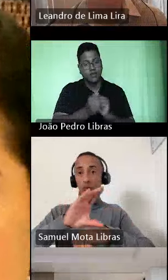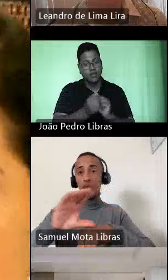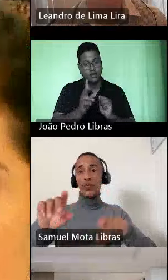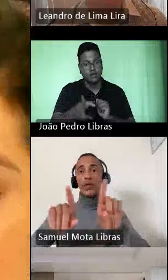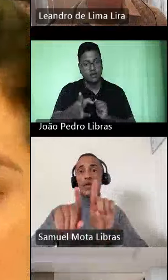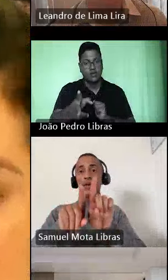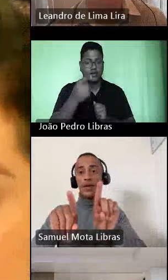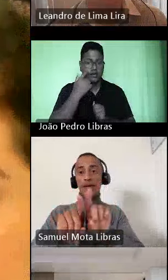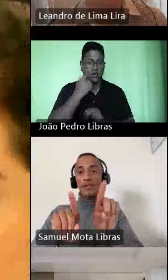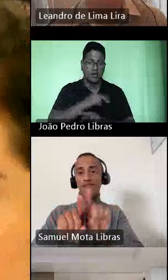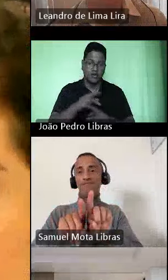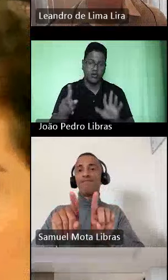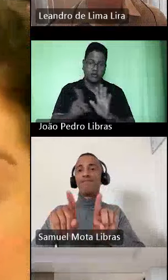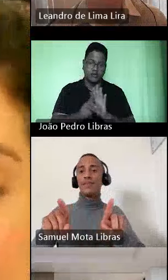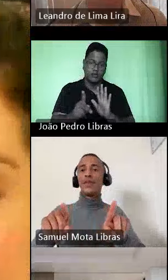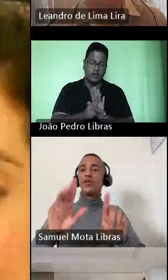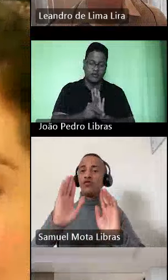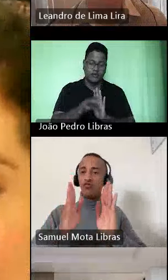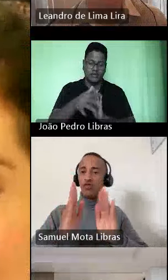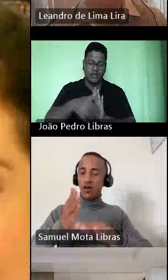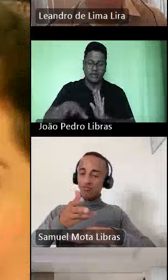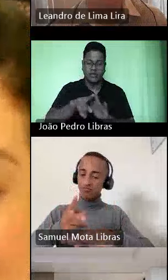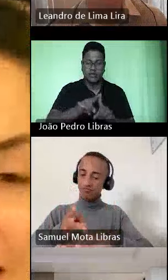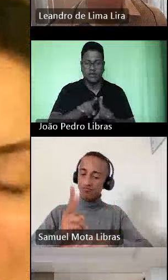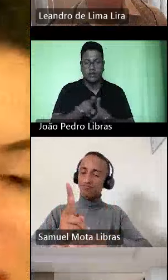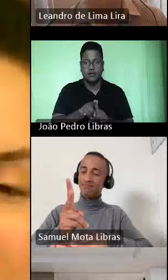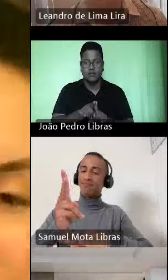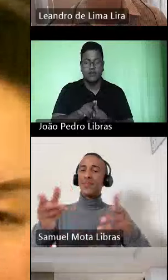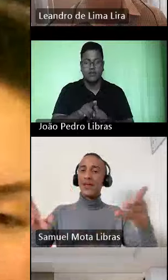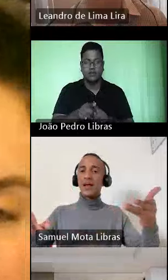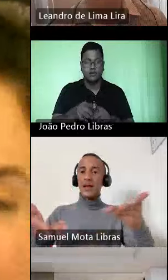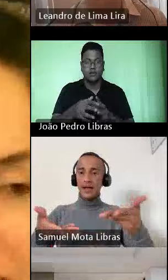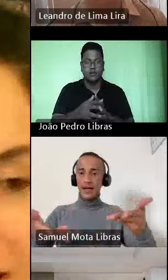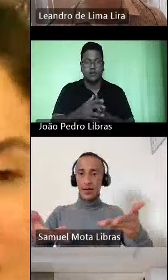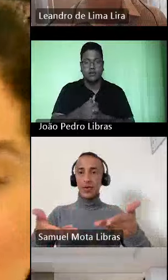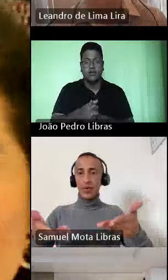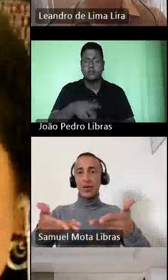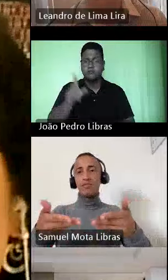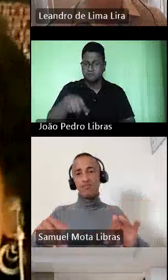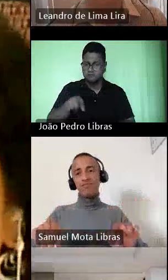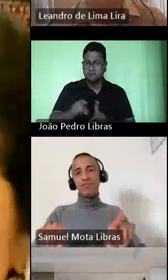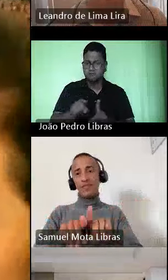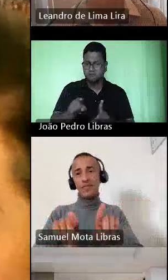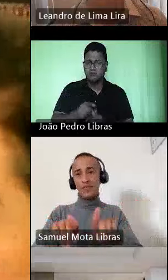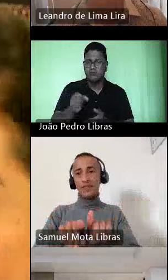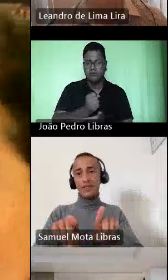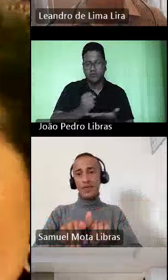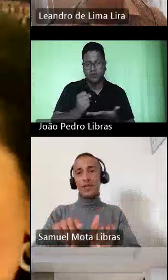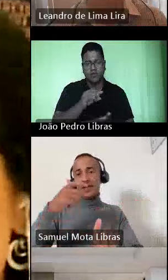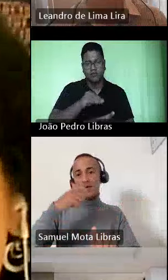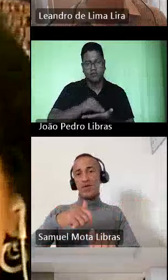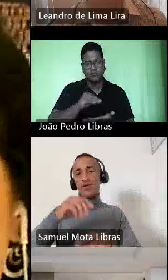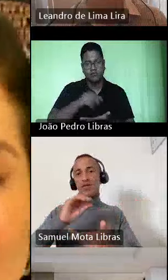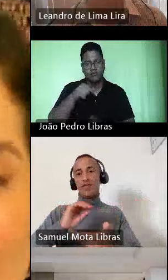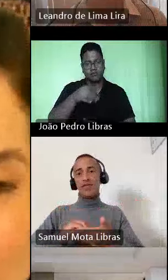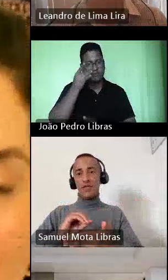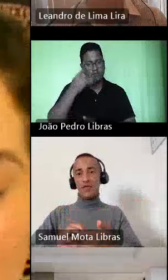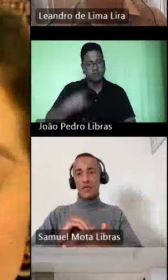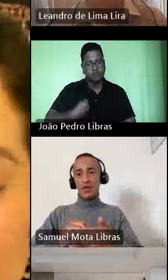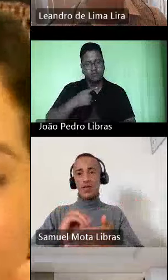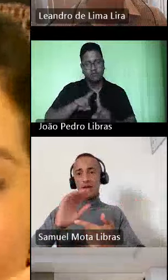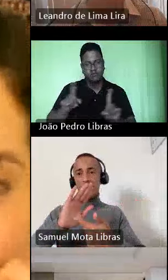relevante E que esse daí é o que é é também né um dos pilares que eu acho que até que ficou faltando aqui na apresentação mas aí eu